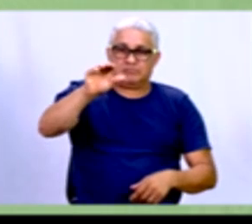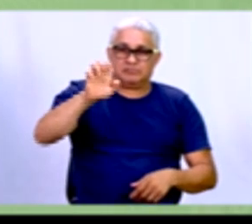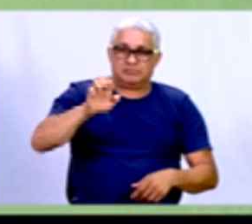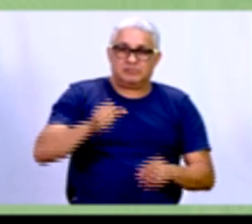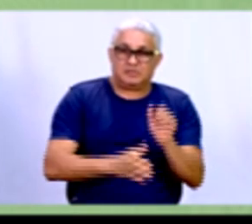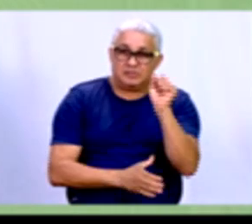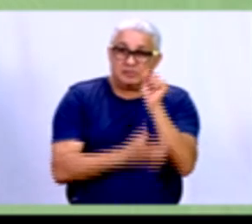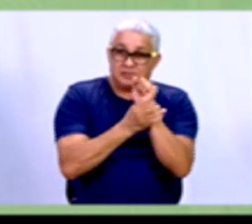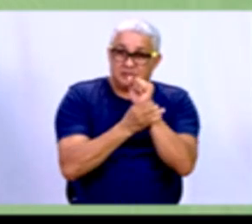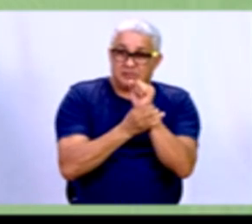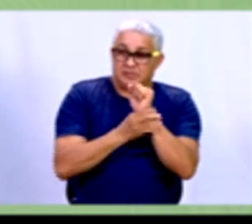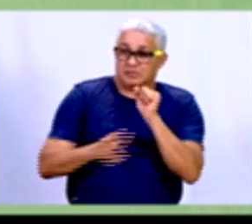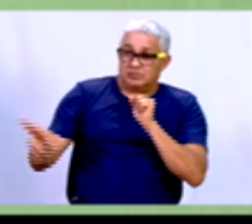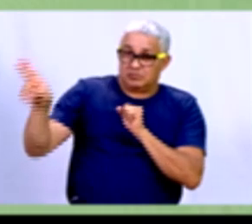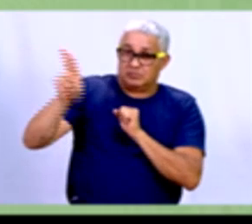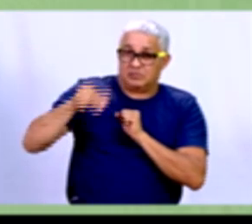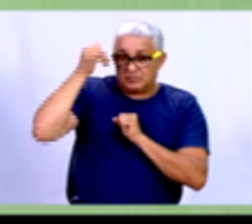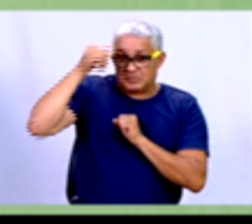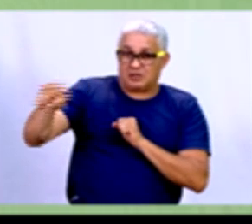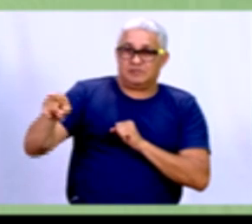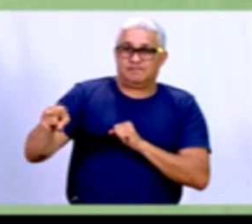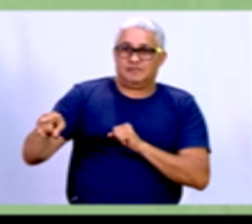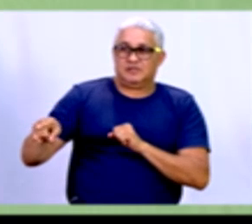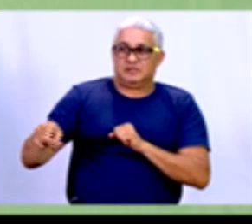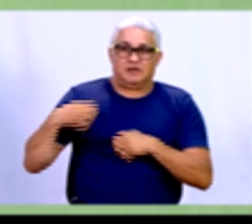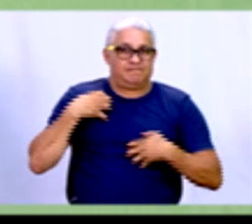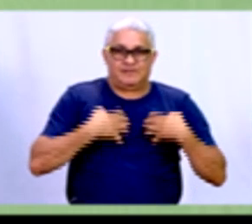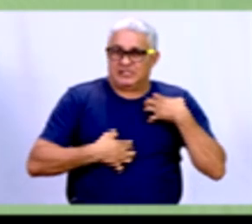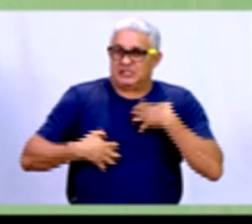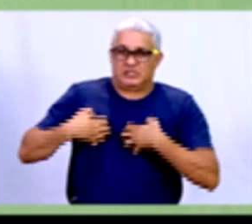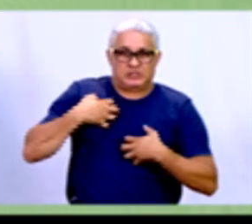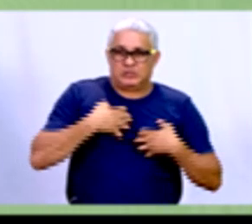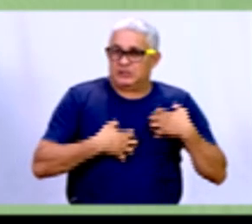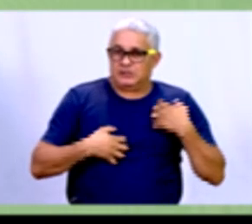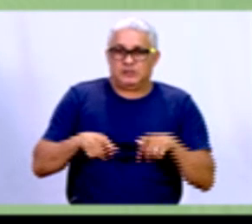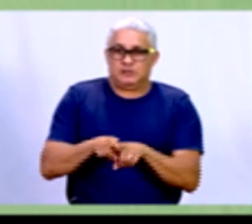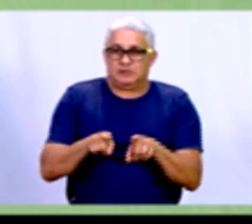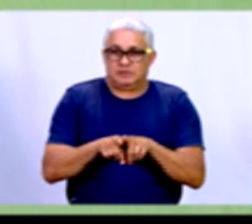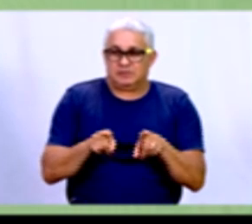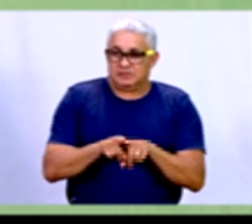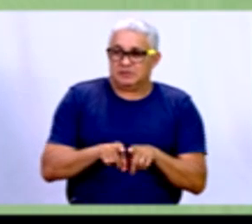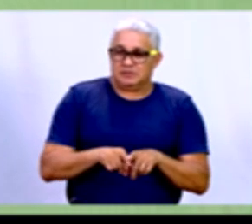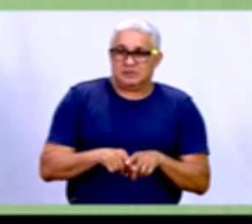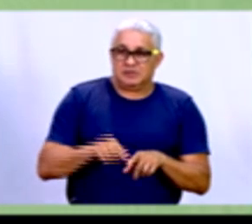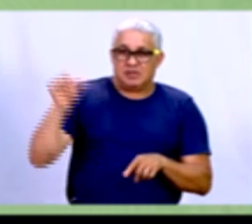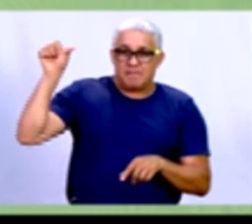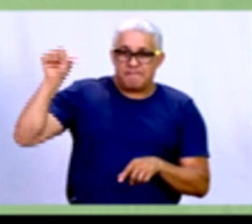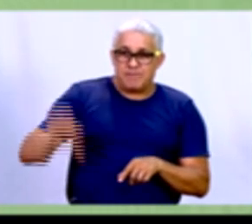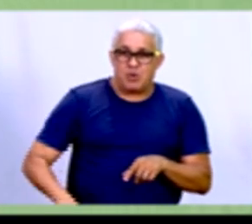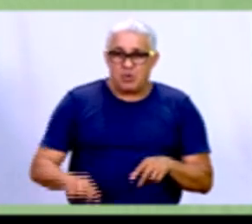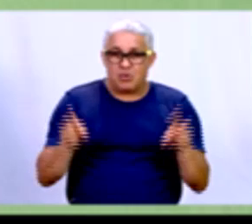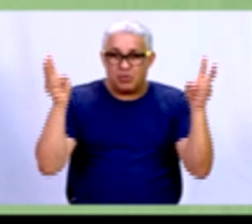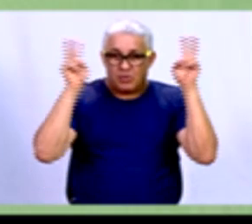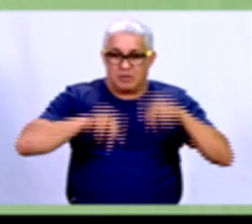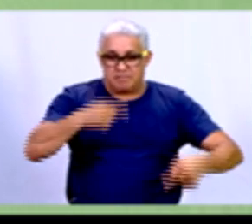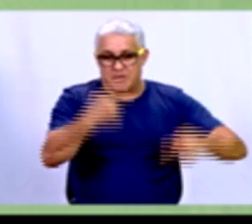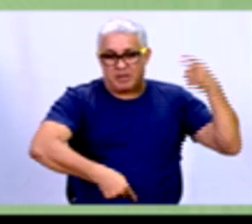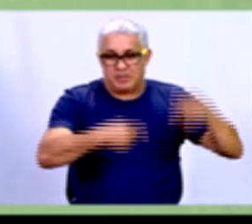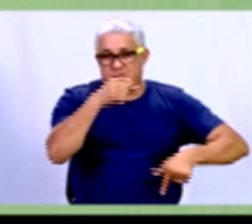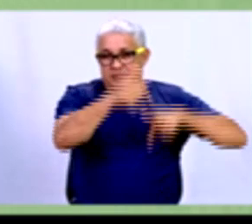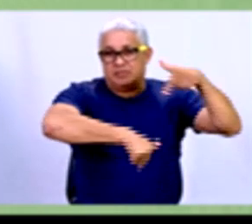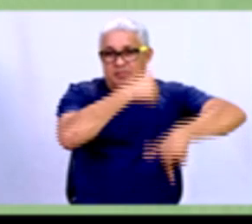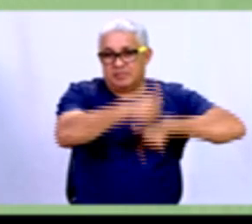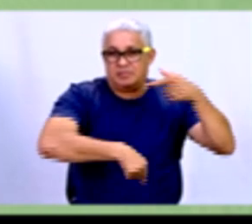os usuários não se frustrem e não fiquem desmotivados, não influencie negativamente na visão competitiva de mercado